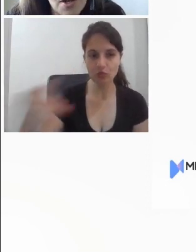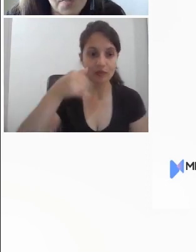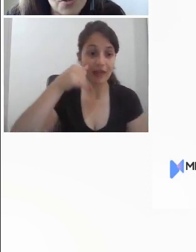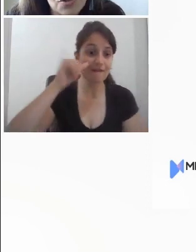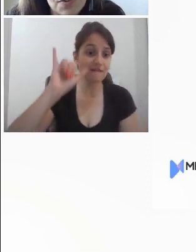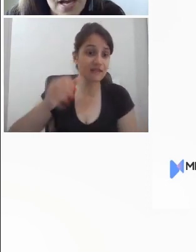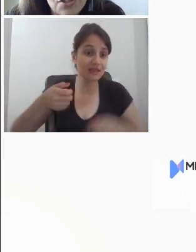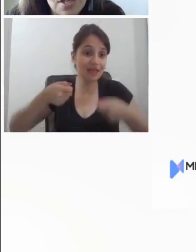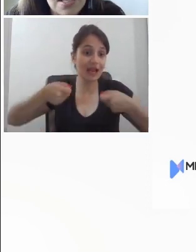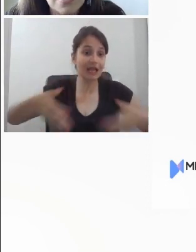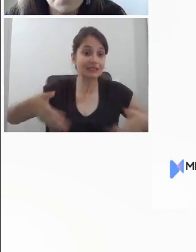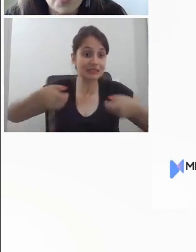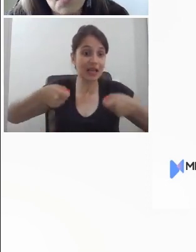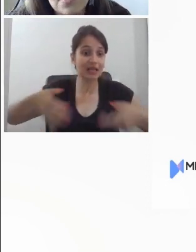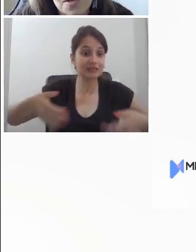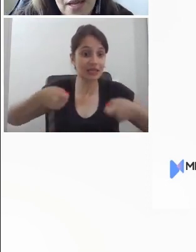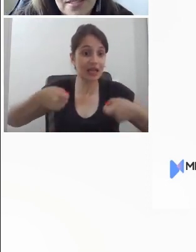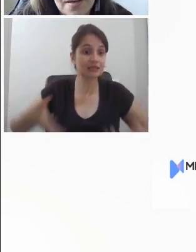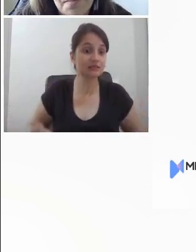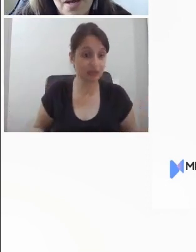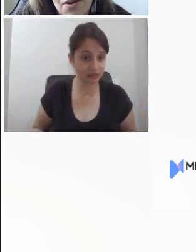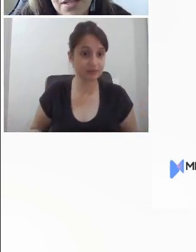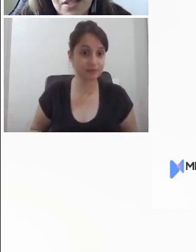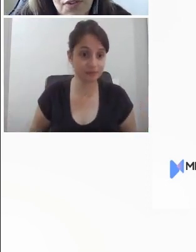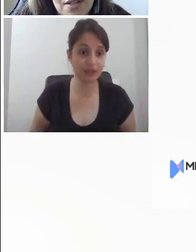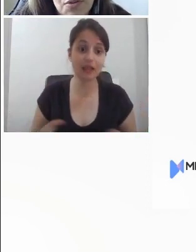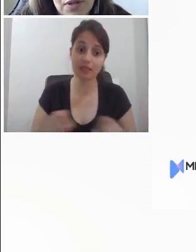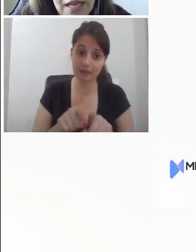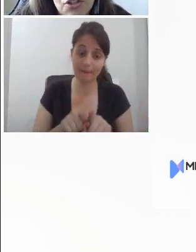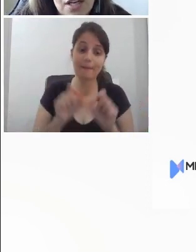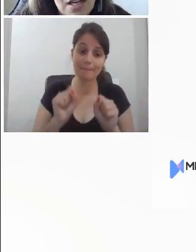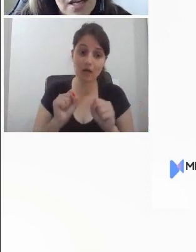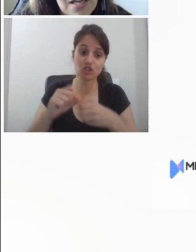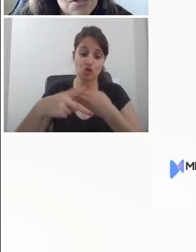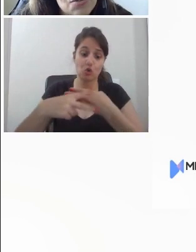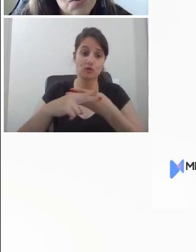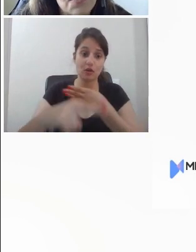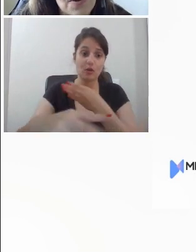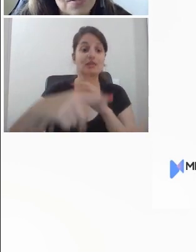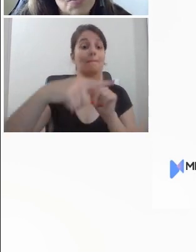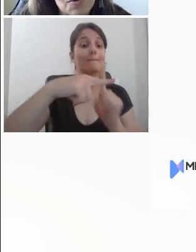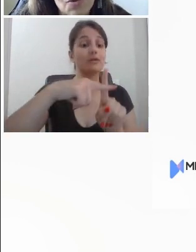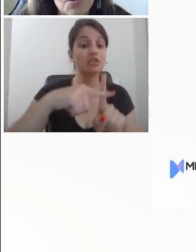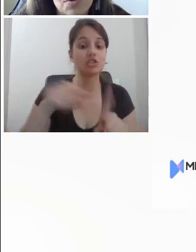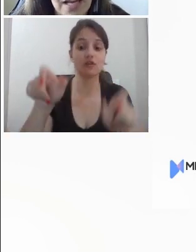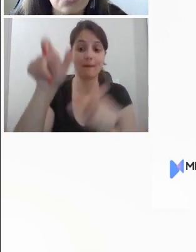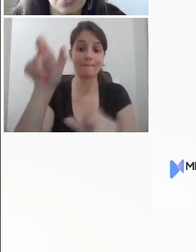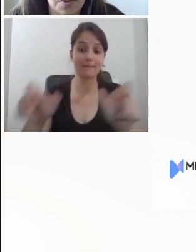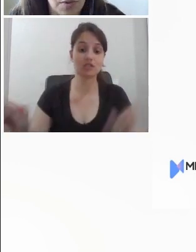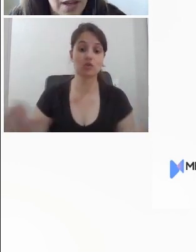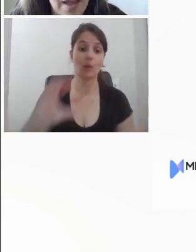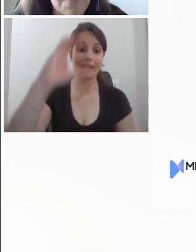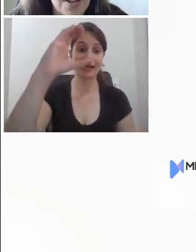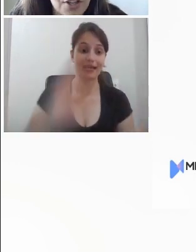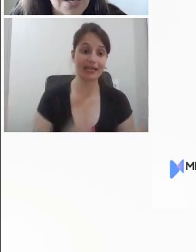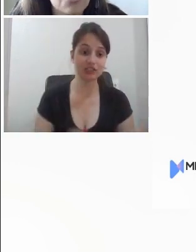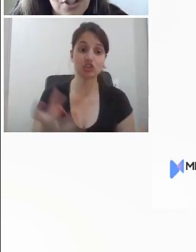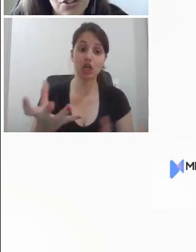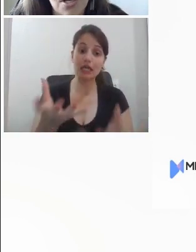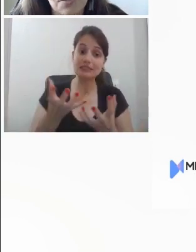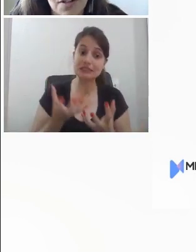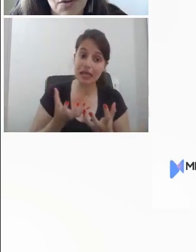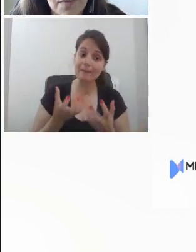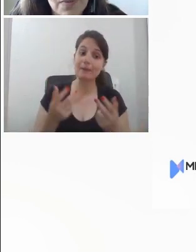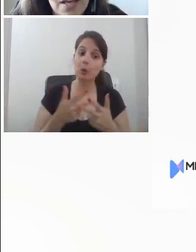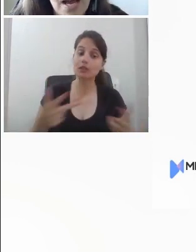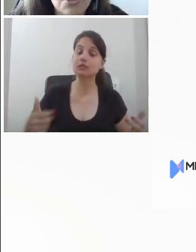gerando maior produtividade e por consequência maior satisfação do cliente isso faz com que o nosso cliente eh veja que a gente